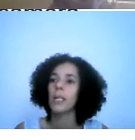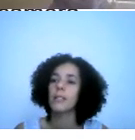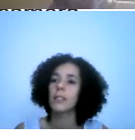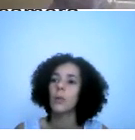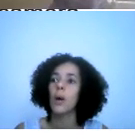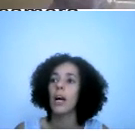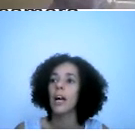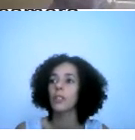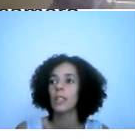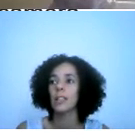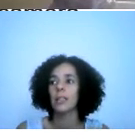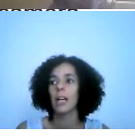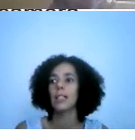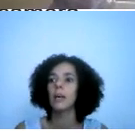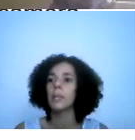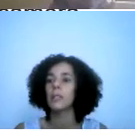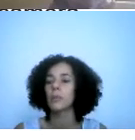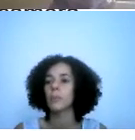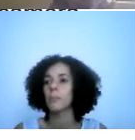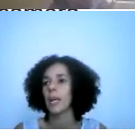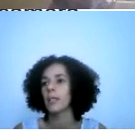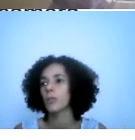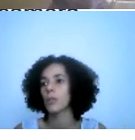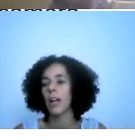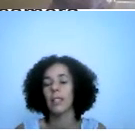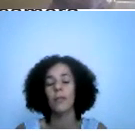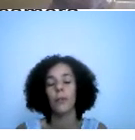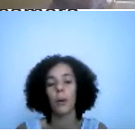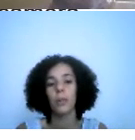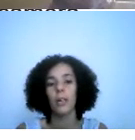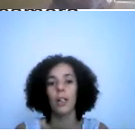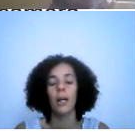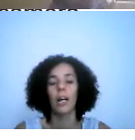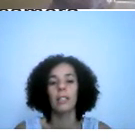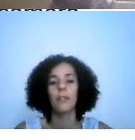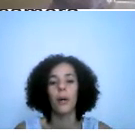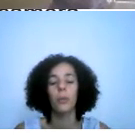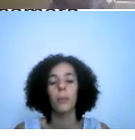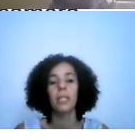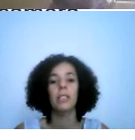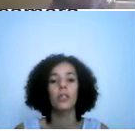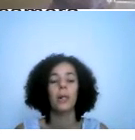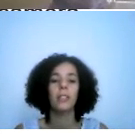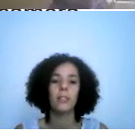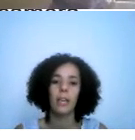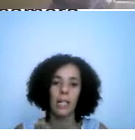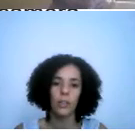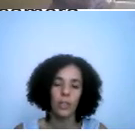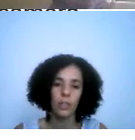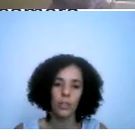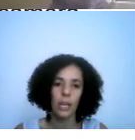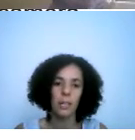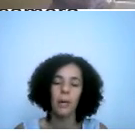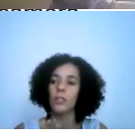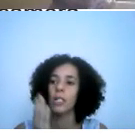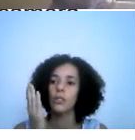no Brasil, a gente ainda está caminhando para isso, né? Ainda falta medidas mais